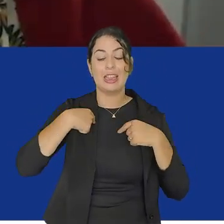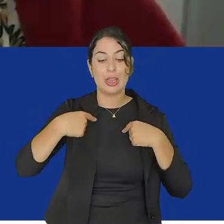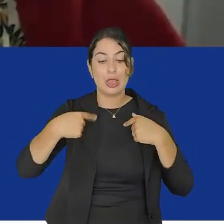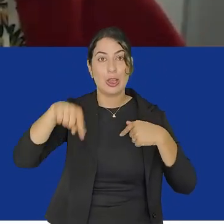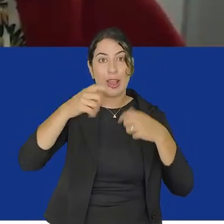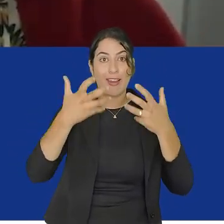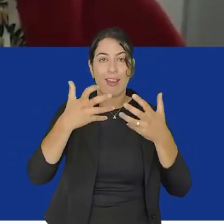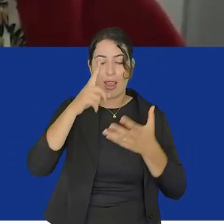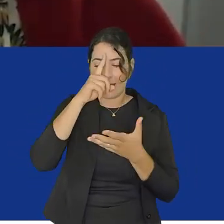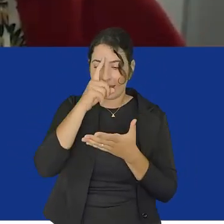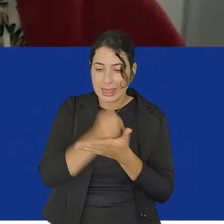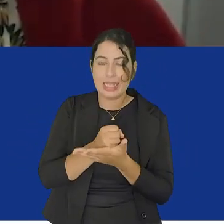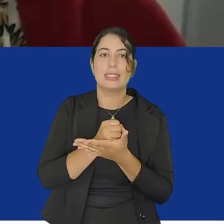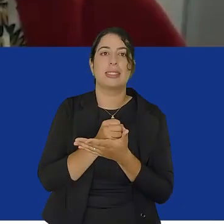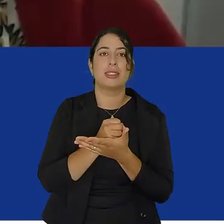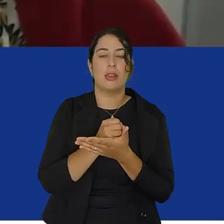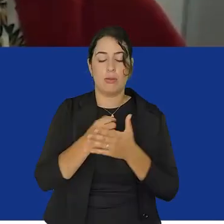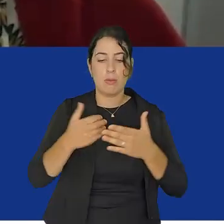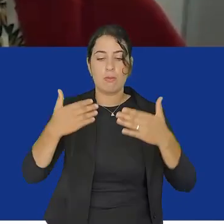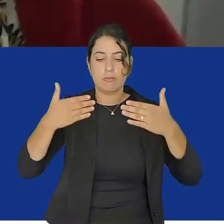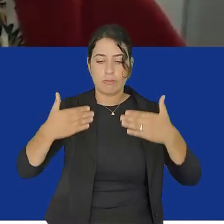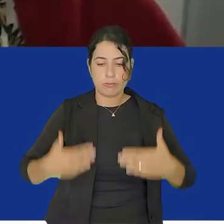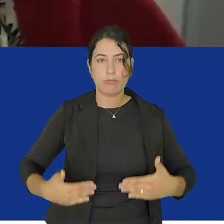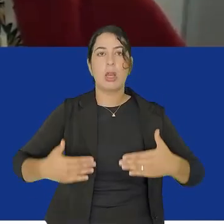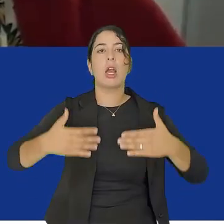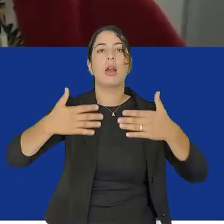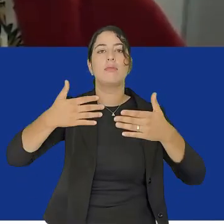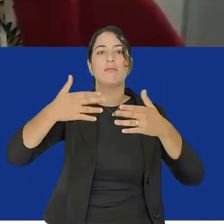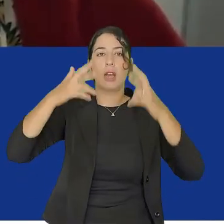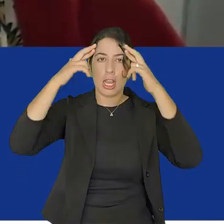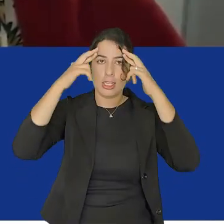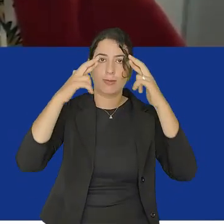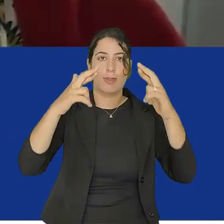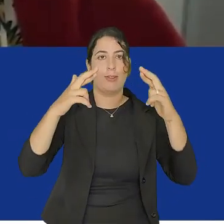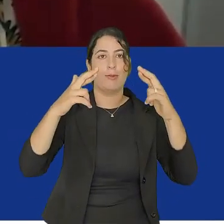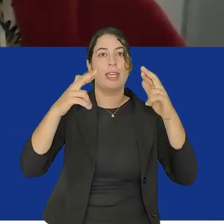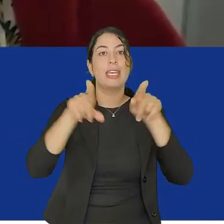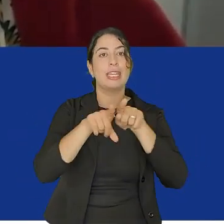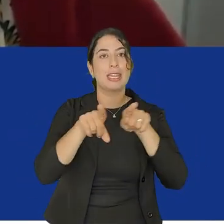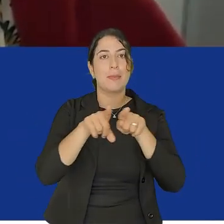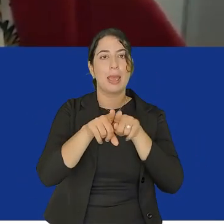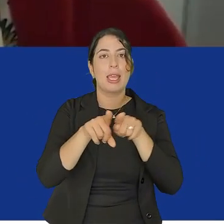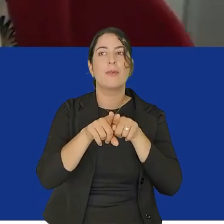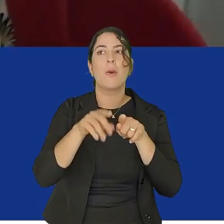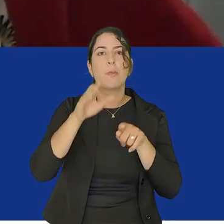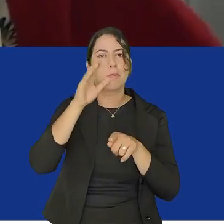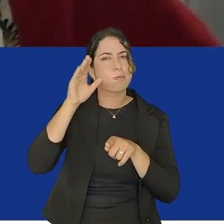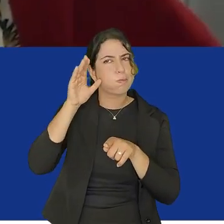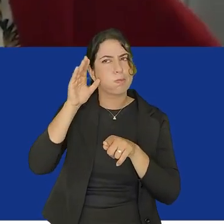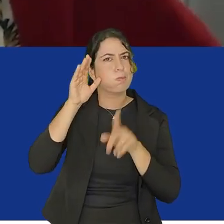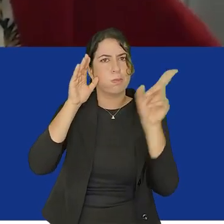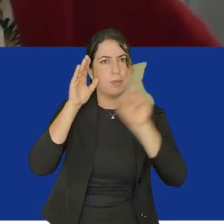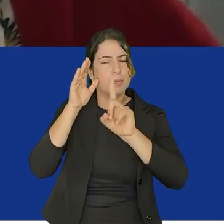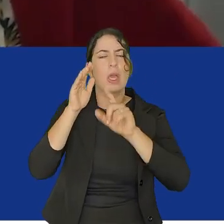em adotarmos a postura de respeito e a escolha intencional de rompermos com o pacto do silêncio, buscando ajuda se está nessa